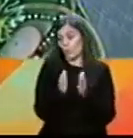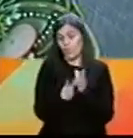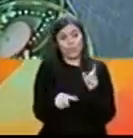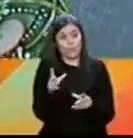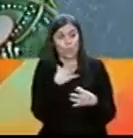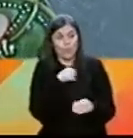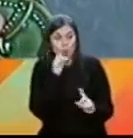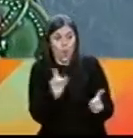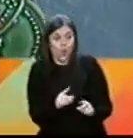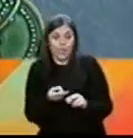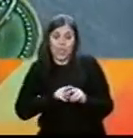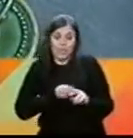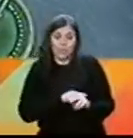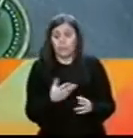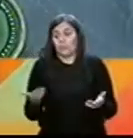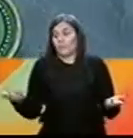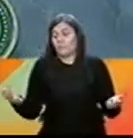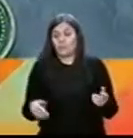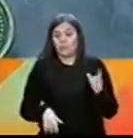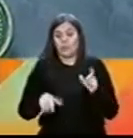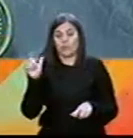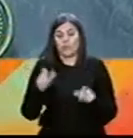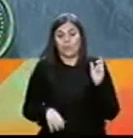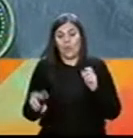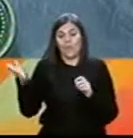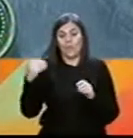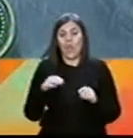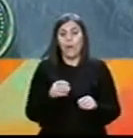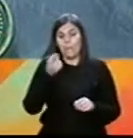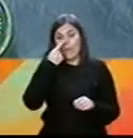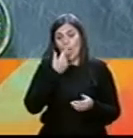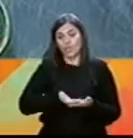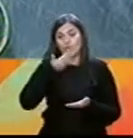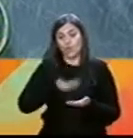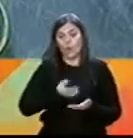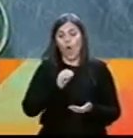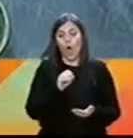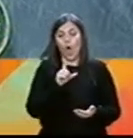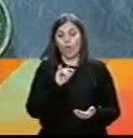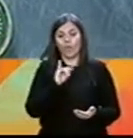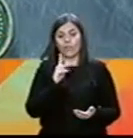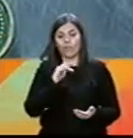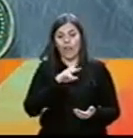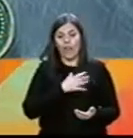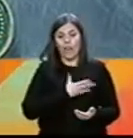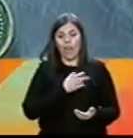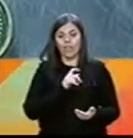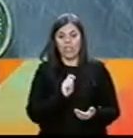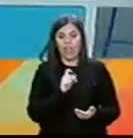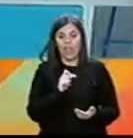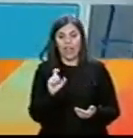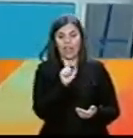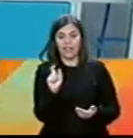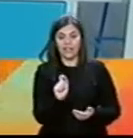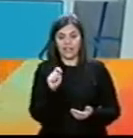fresco aqui no nosso estúdio. A rapaziada Oliveira das Mães é de sopa. Isto é uma malta que está habituada a comer sopa. Opa! Que é isso de,